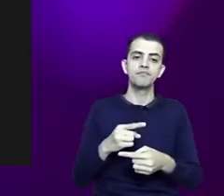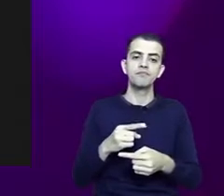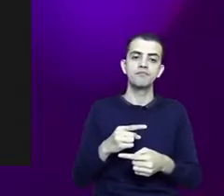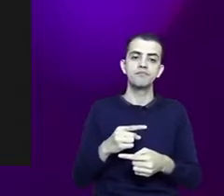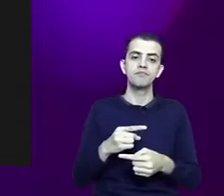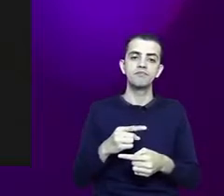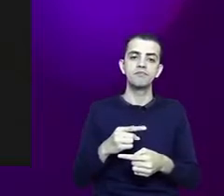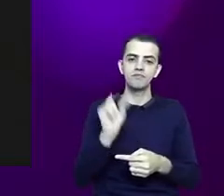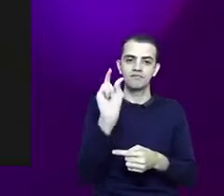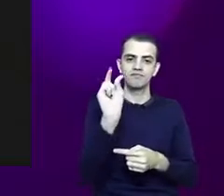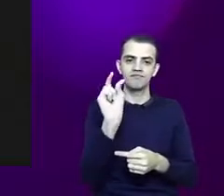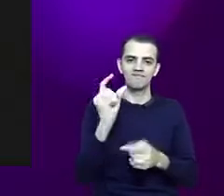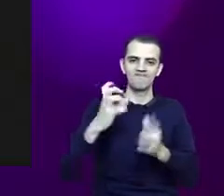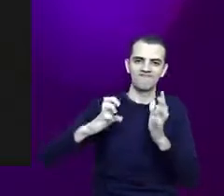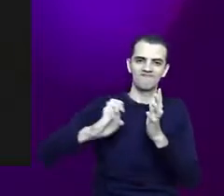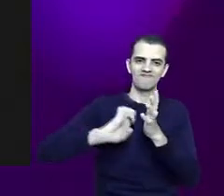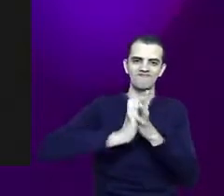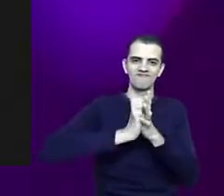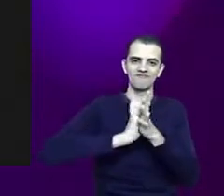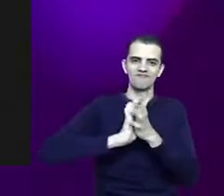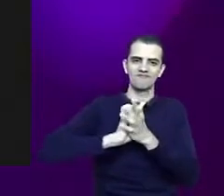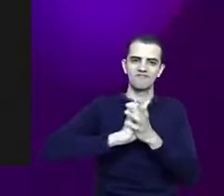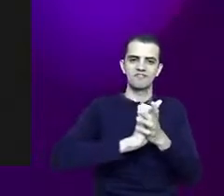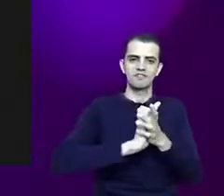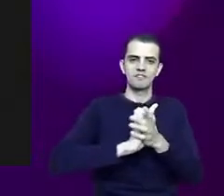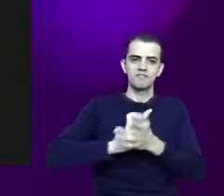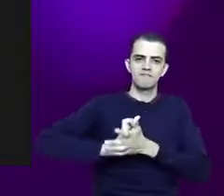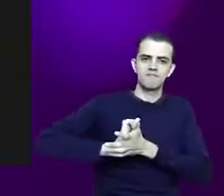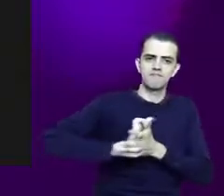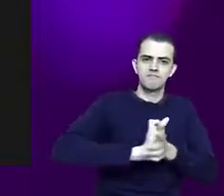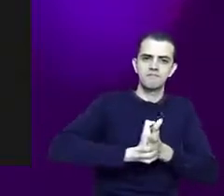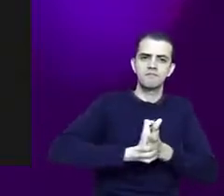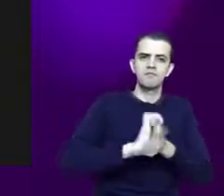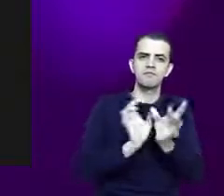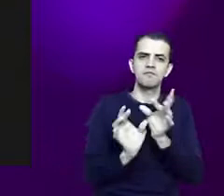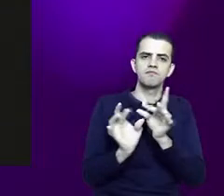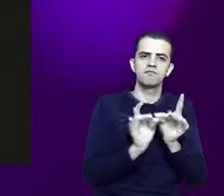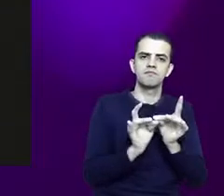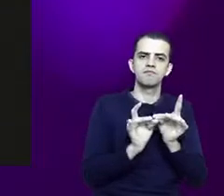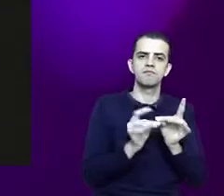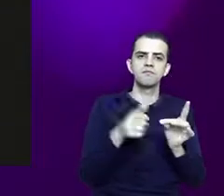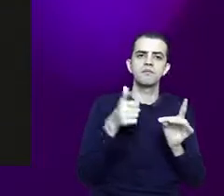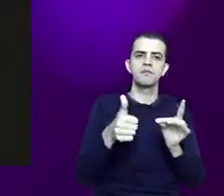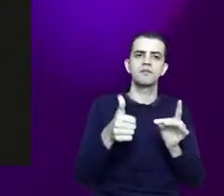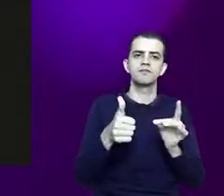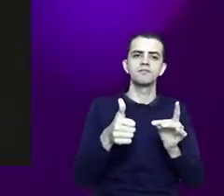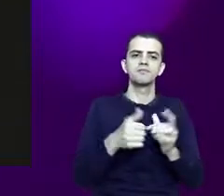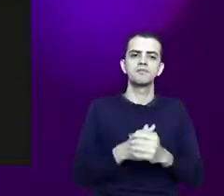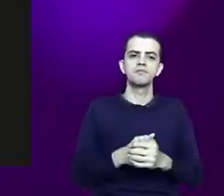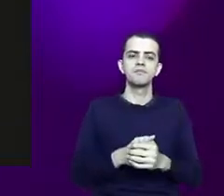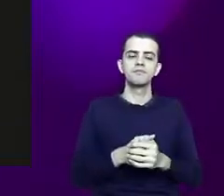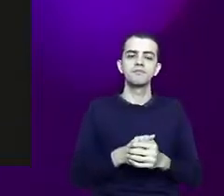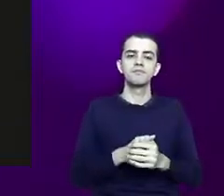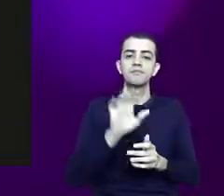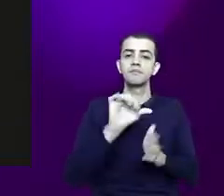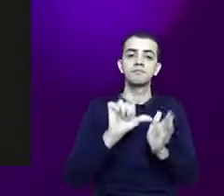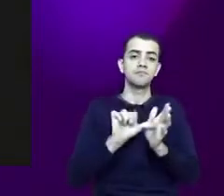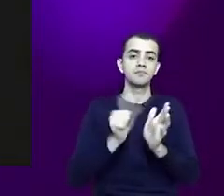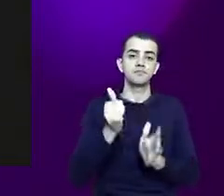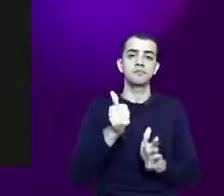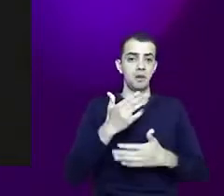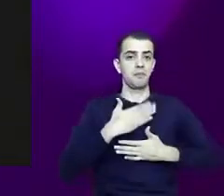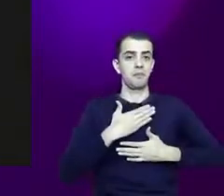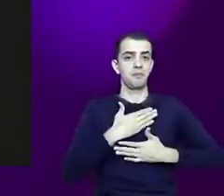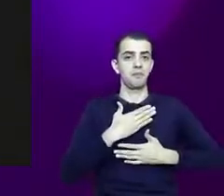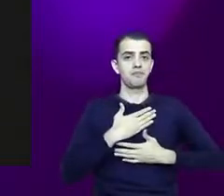o tritânio, uma fixação muito boa, mas pela primeira vez, da minha, né? Eu estou